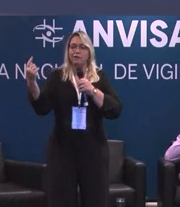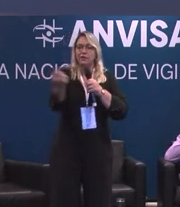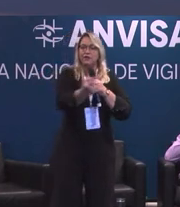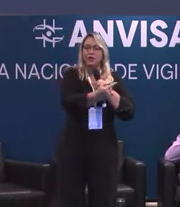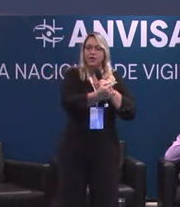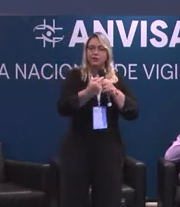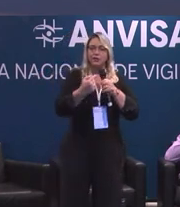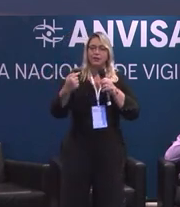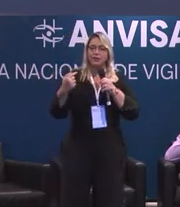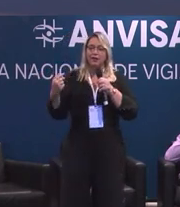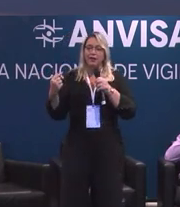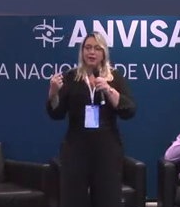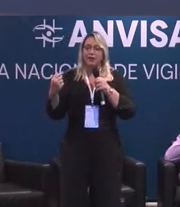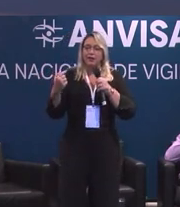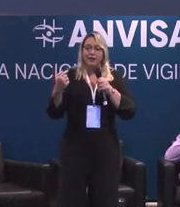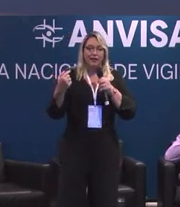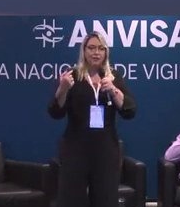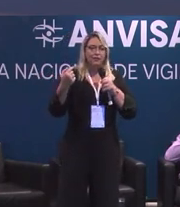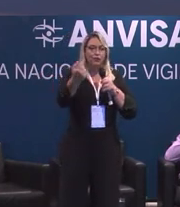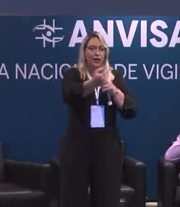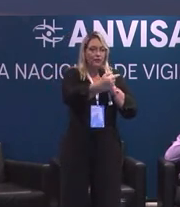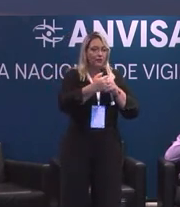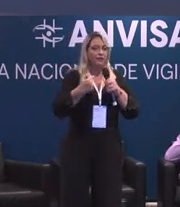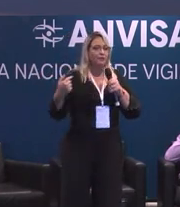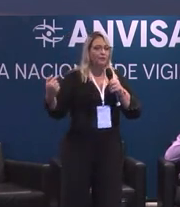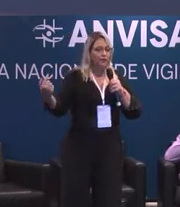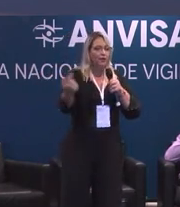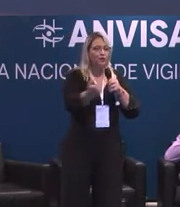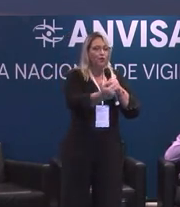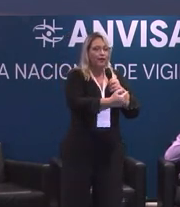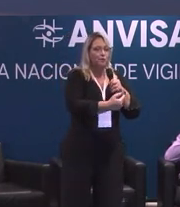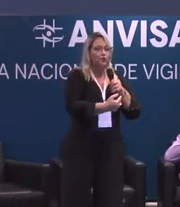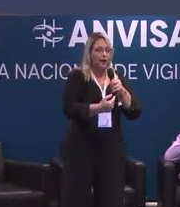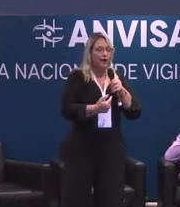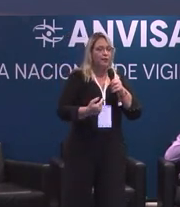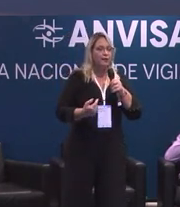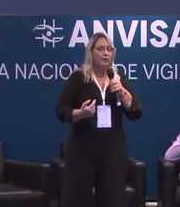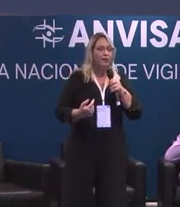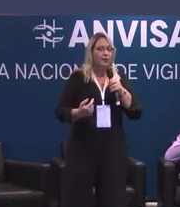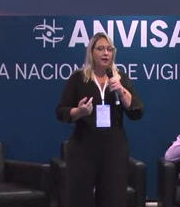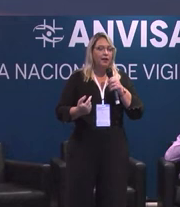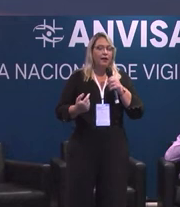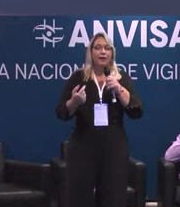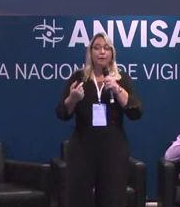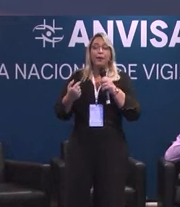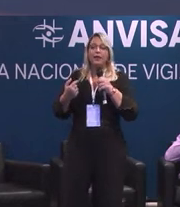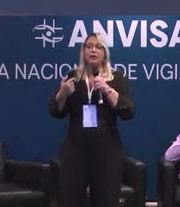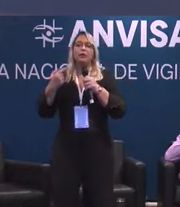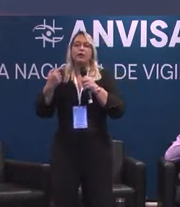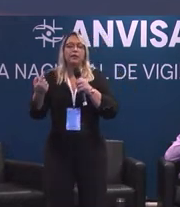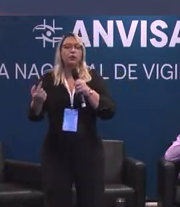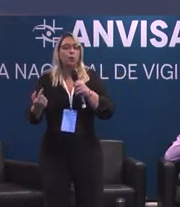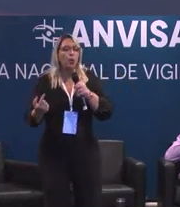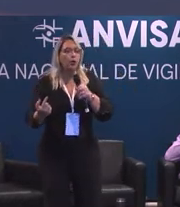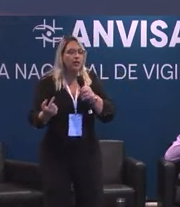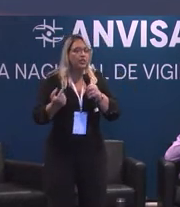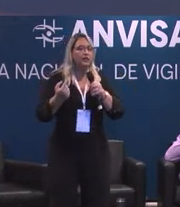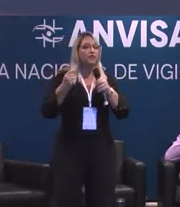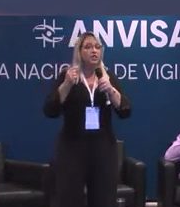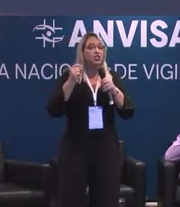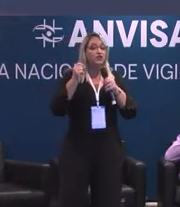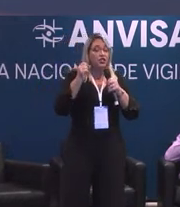Vocês viram isso aqui, né? Vários colegas mostraram isso aqui. Depende do network.